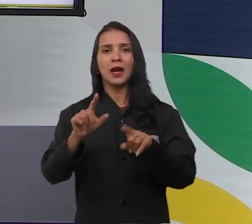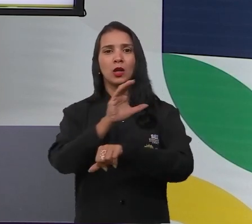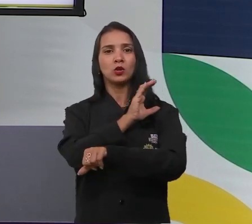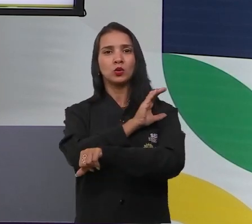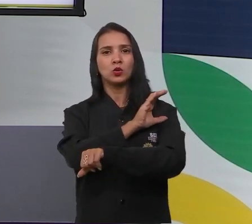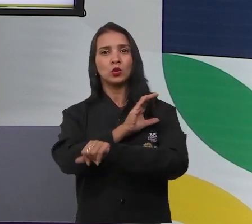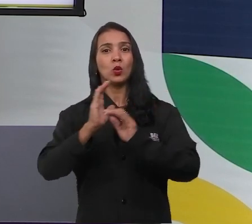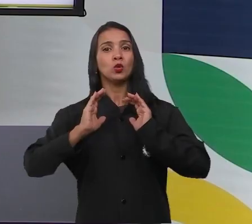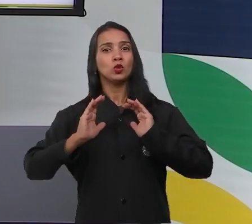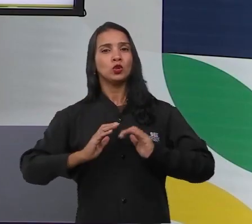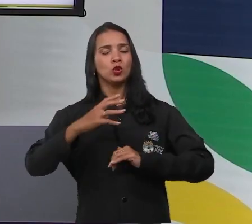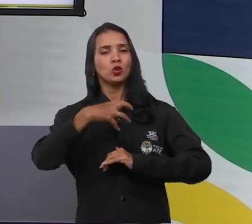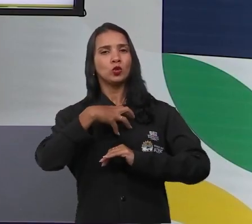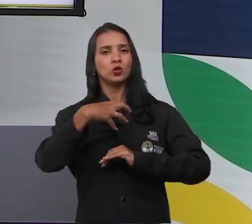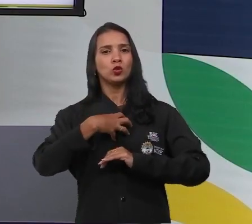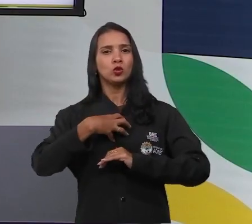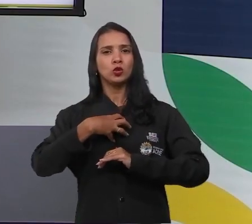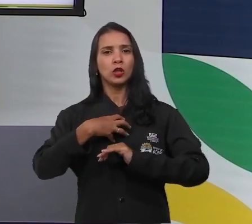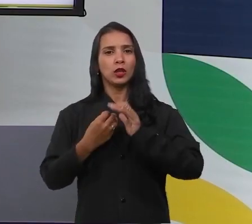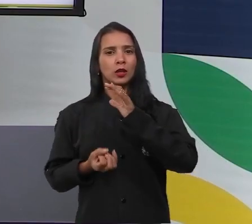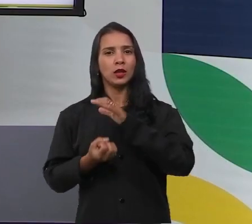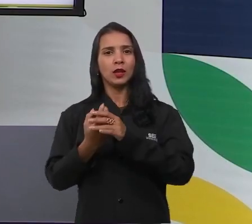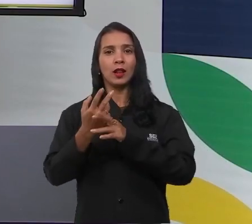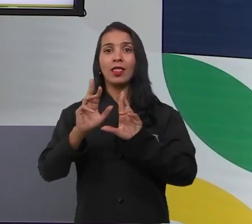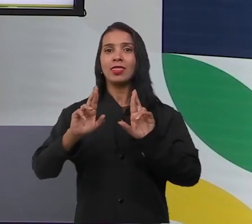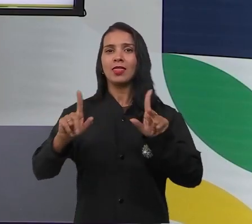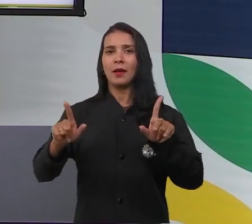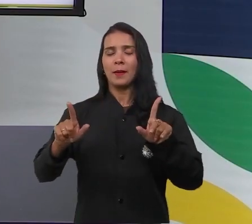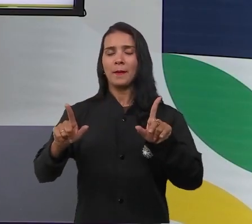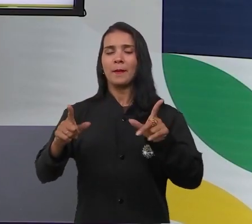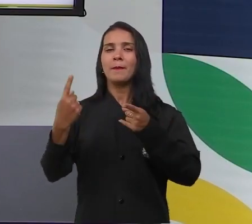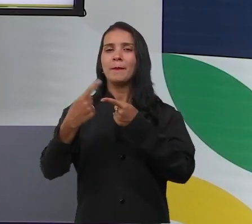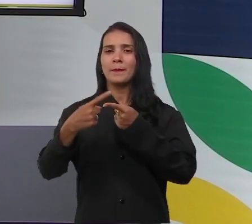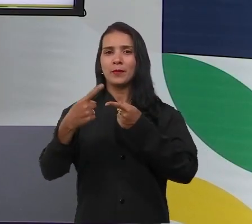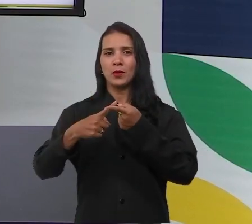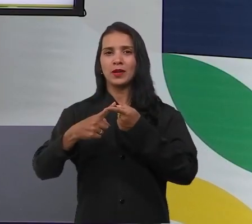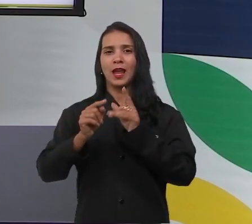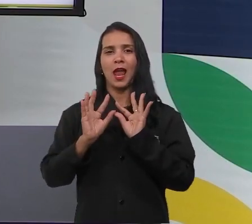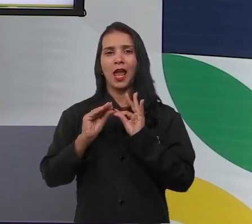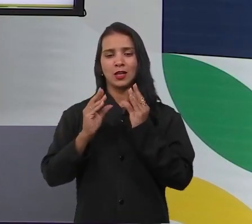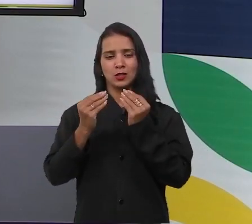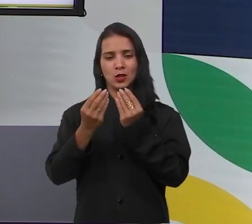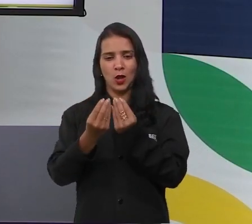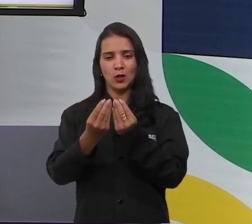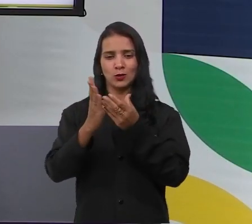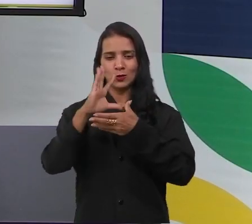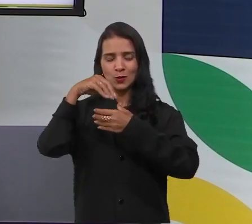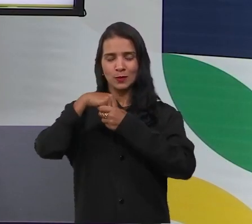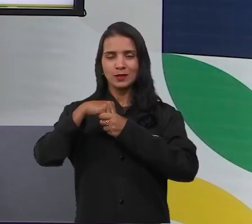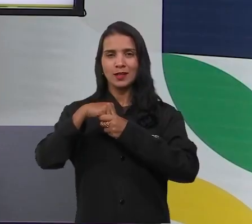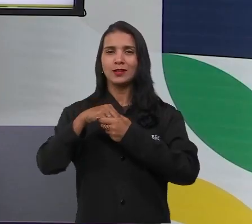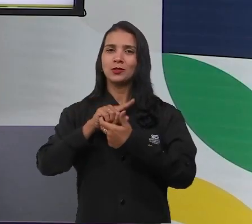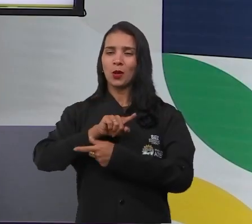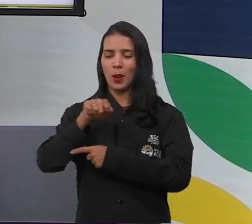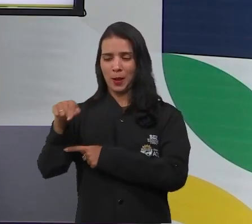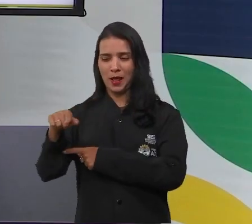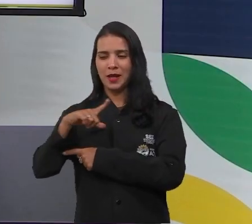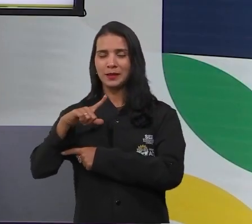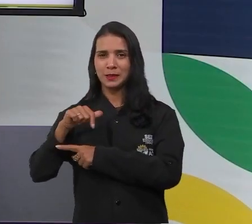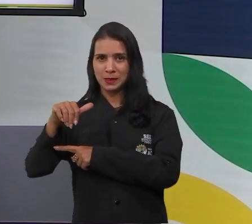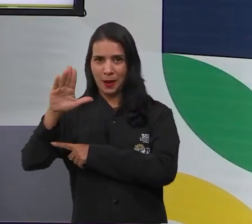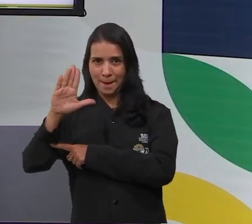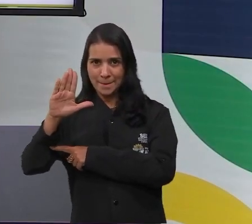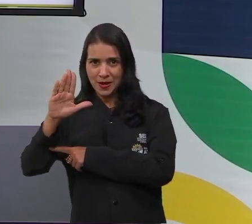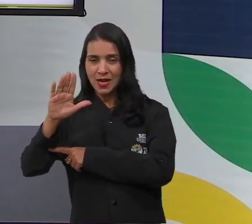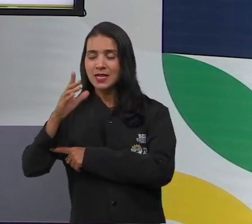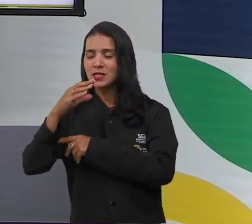maneira diferente, devido aos hormônios. Que hormônio? Testosterona. No homem tem mais? Então a calvície vai se expressar